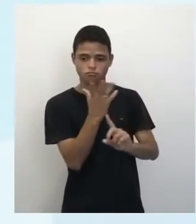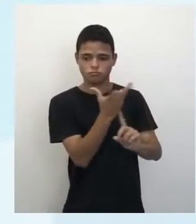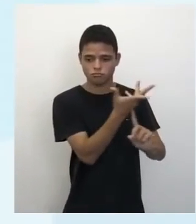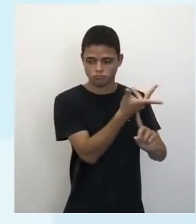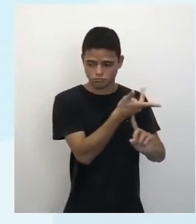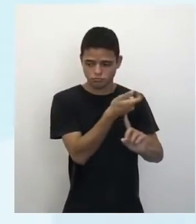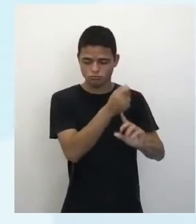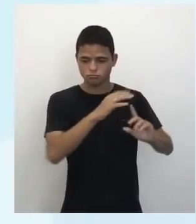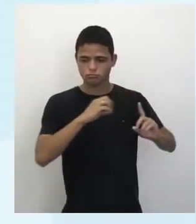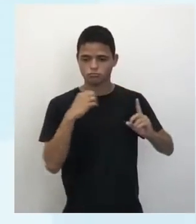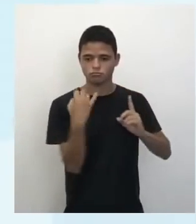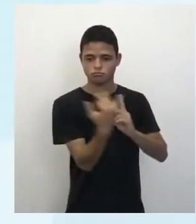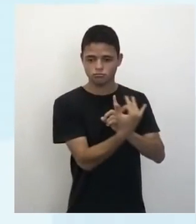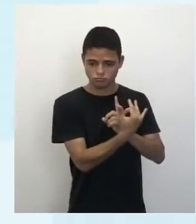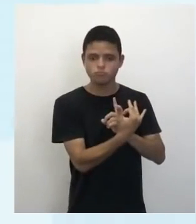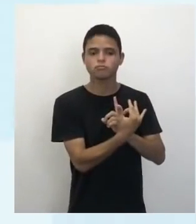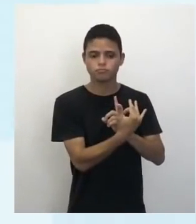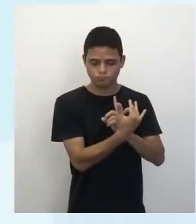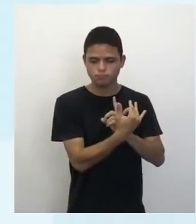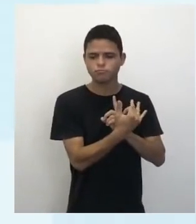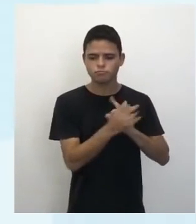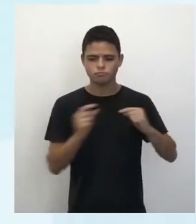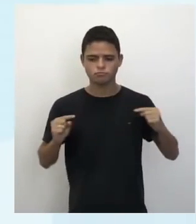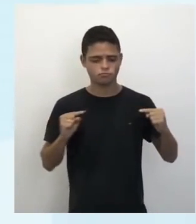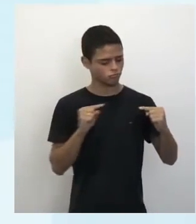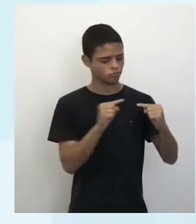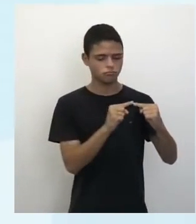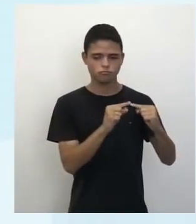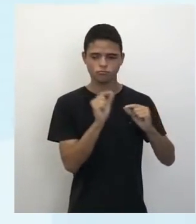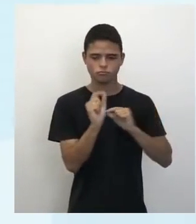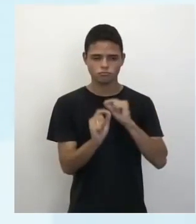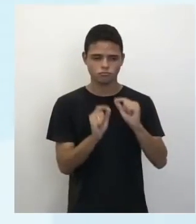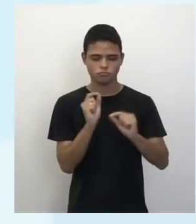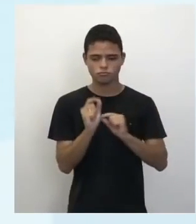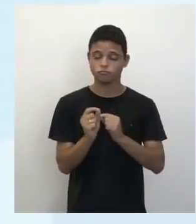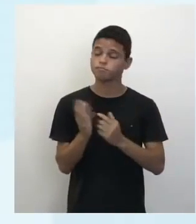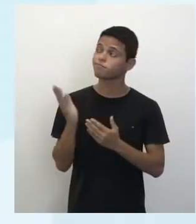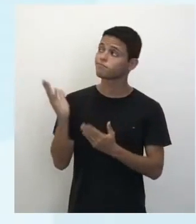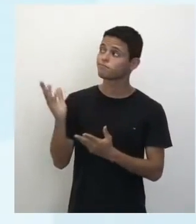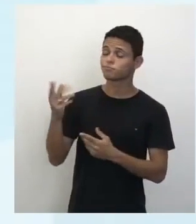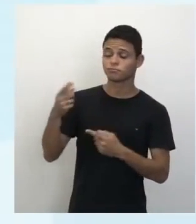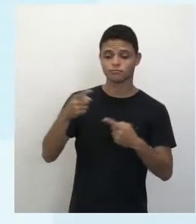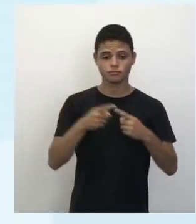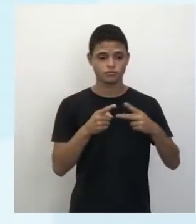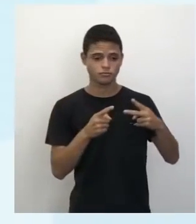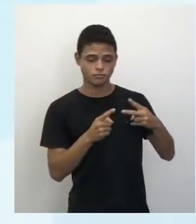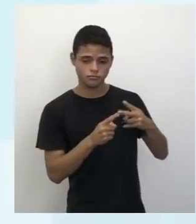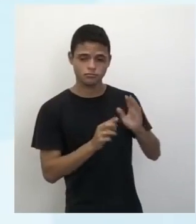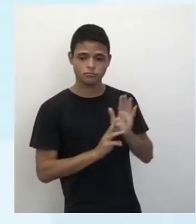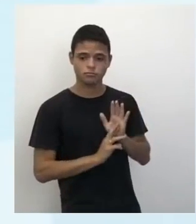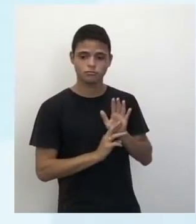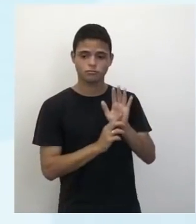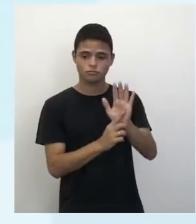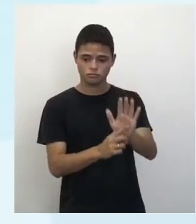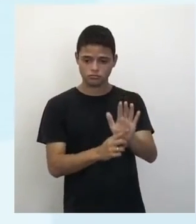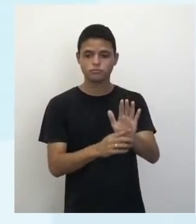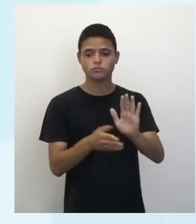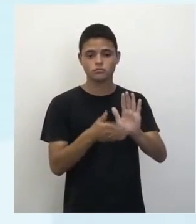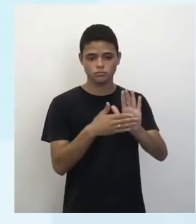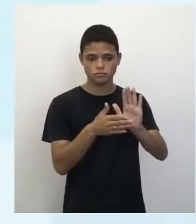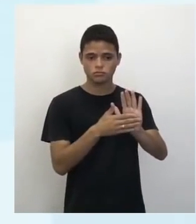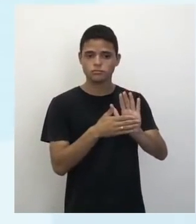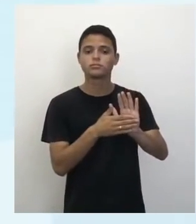dessas sociedades. Os nossos objetivos serão propor reflexões e diálogos sobre as sociedades